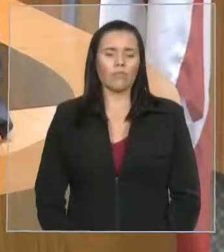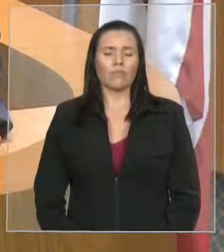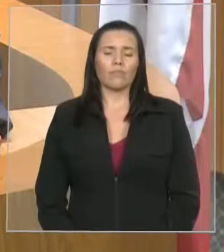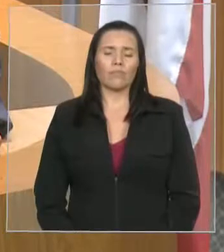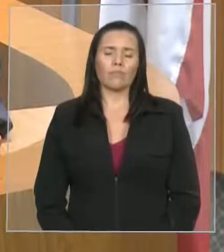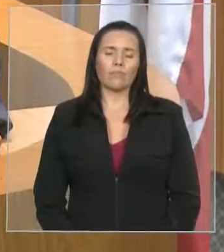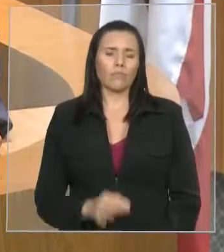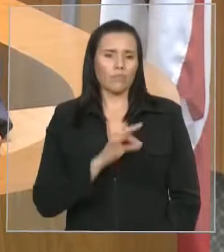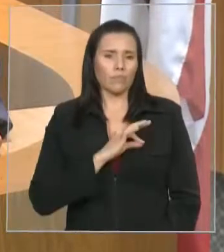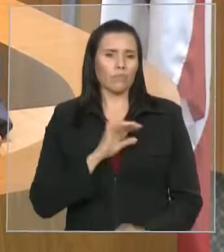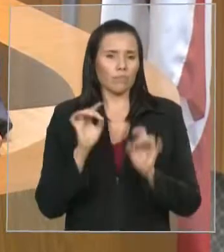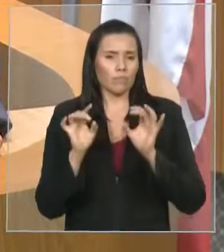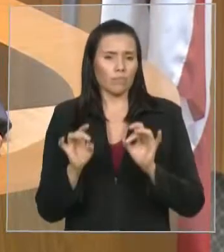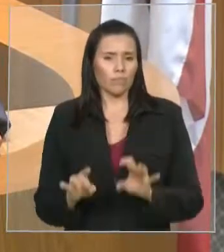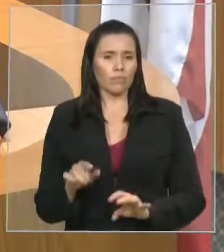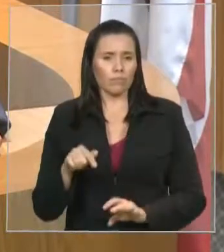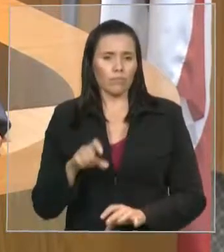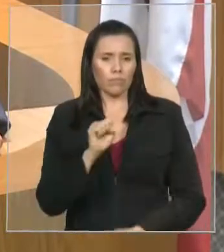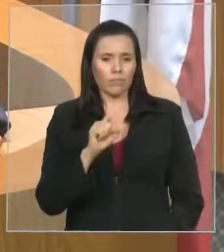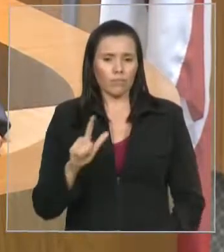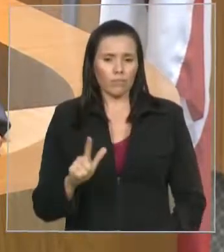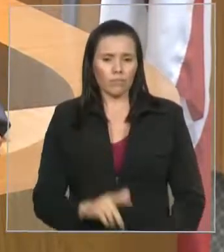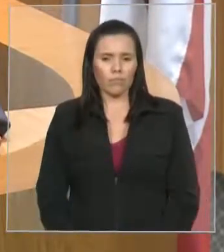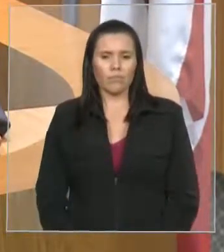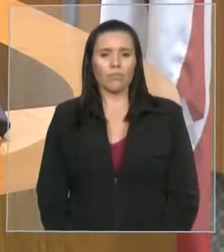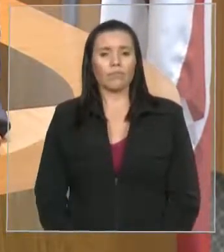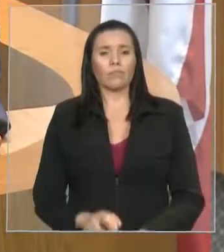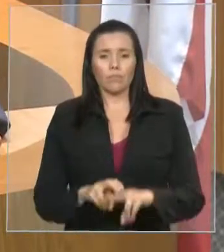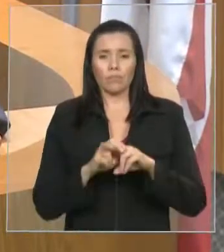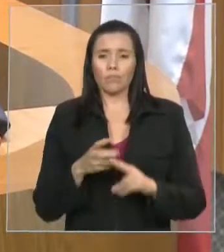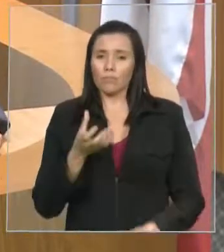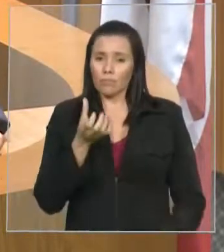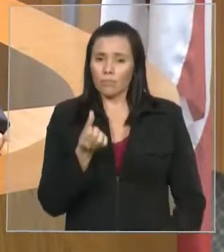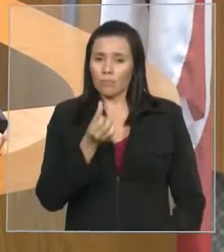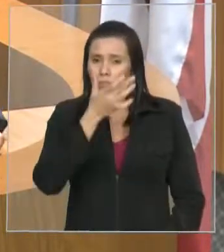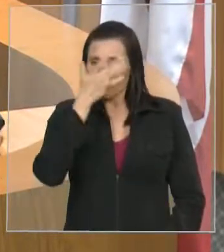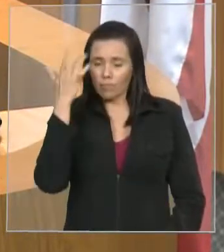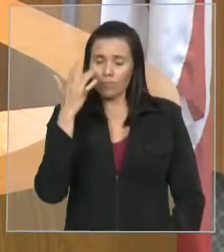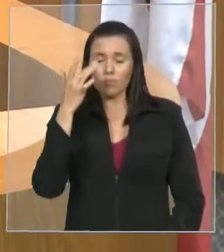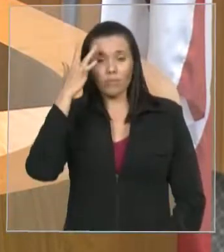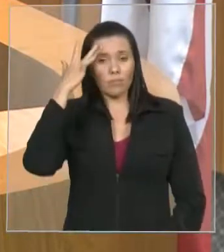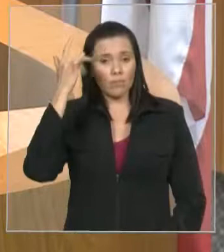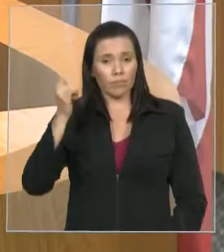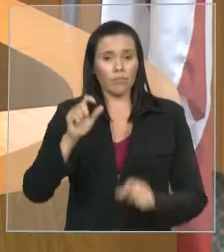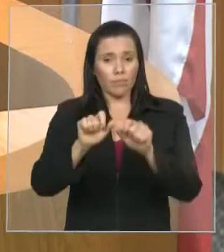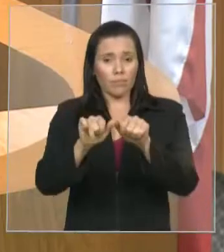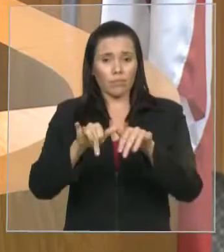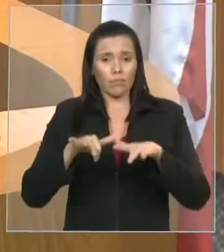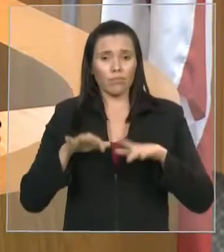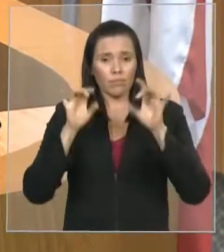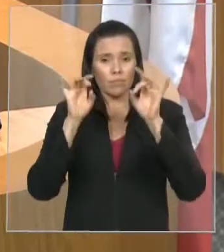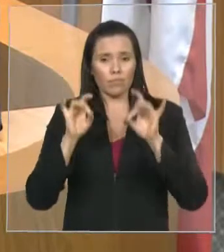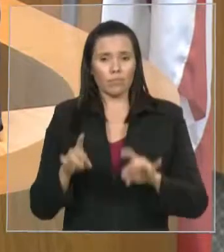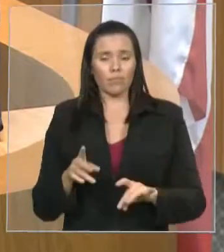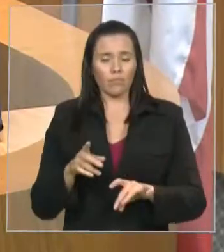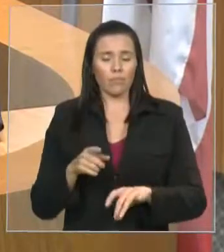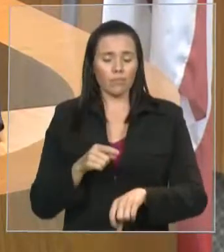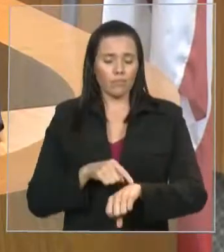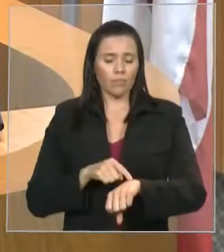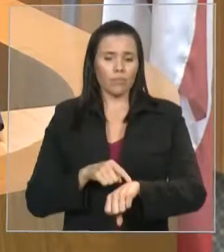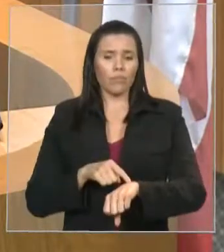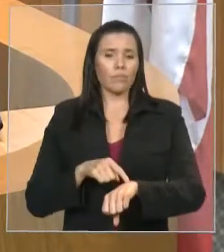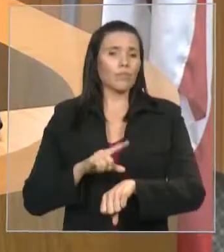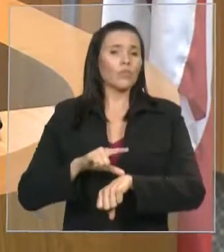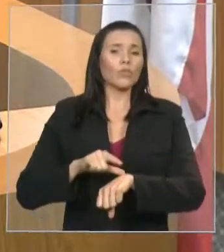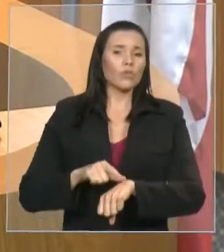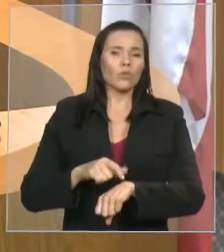De modo que essas 6 pessoas serão homenageadas amanhã numa sessão solene às 11 da manhã.